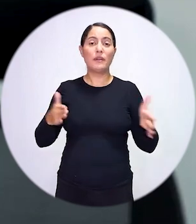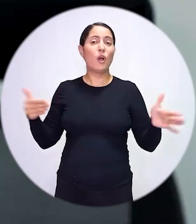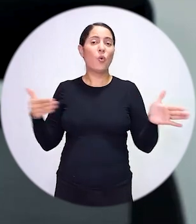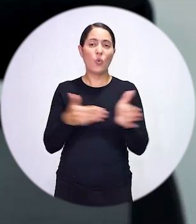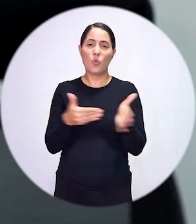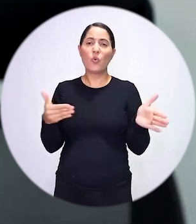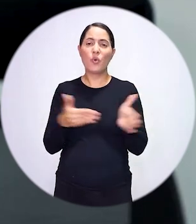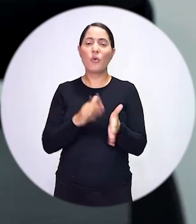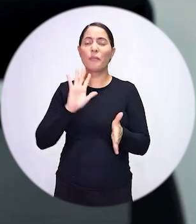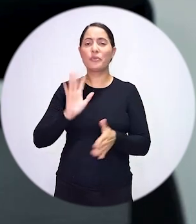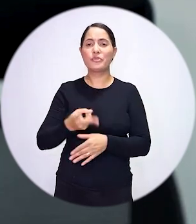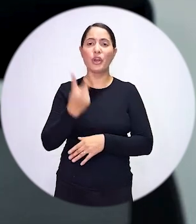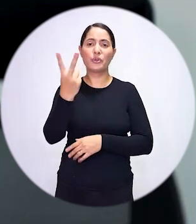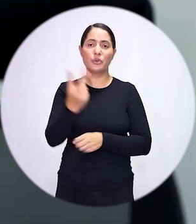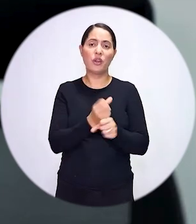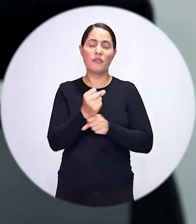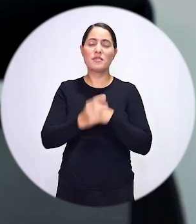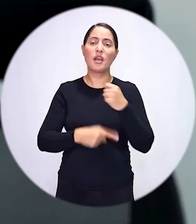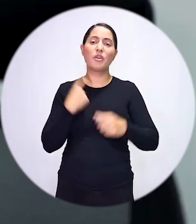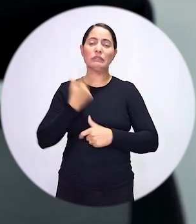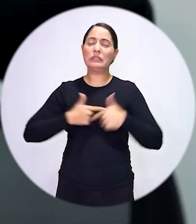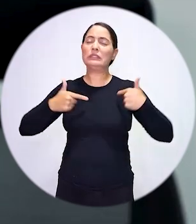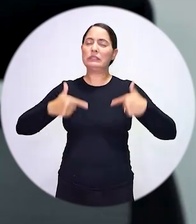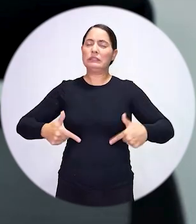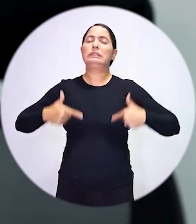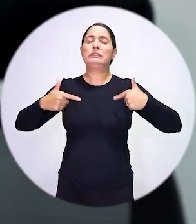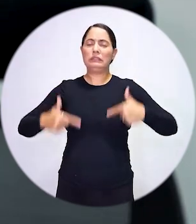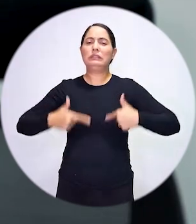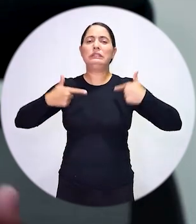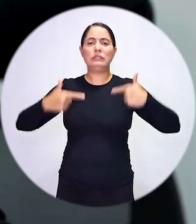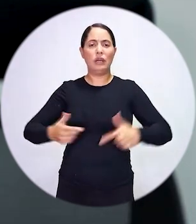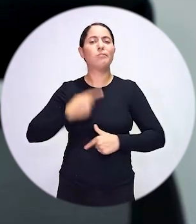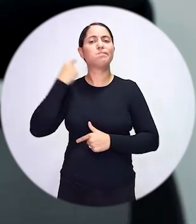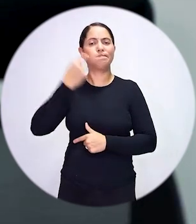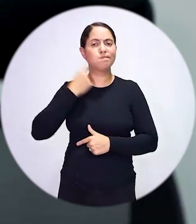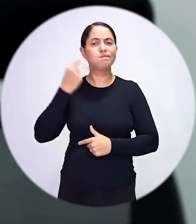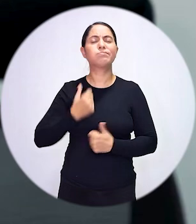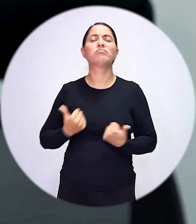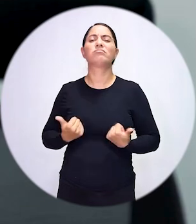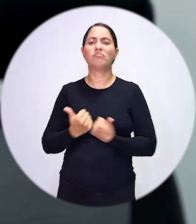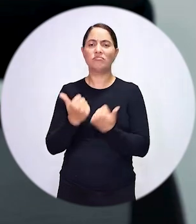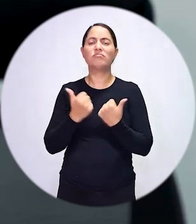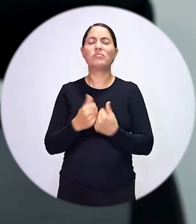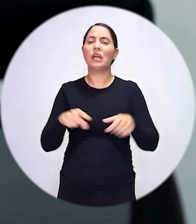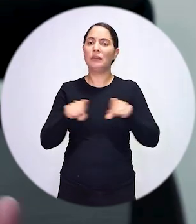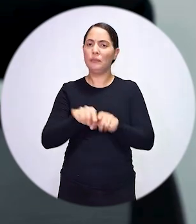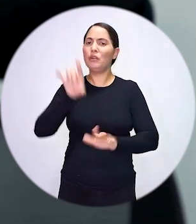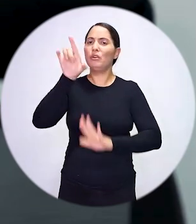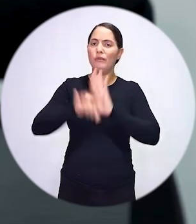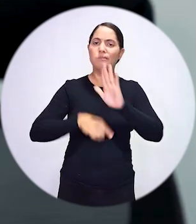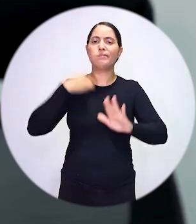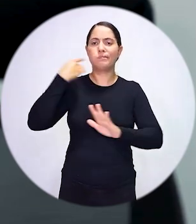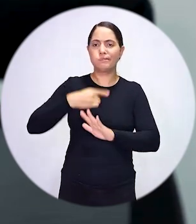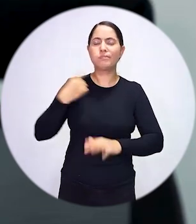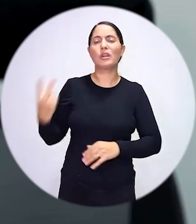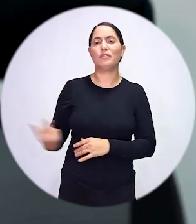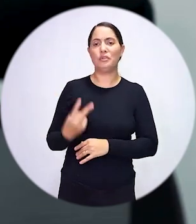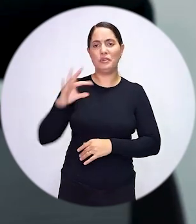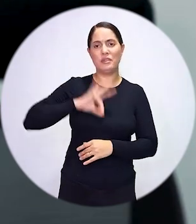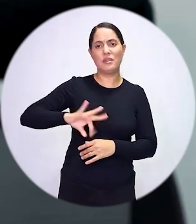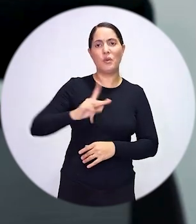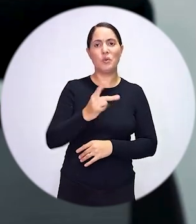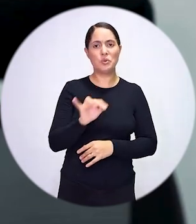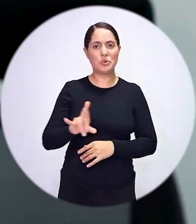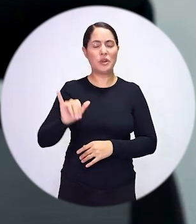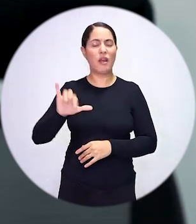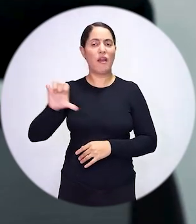do nosso mandato. Um mandato que realizou nesses últimos 2 anos com muita entrega à advocacia, defesa intransigente das